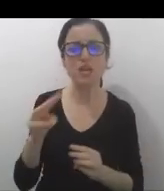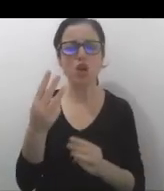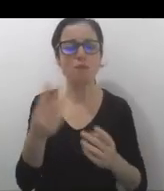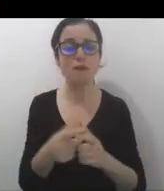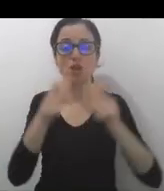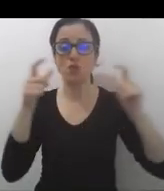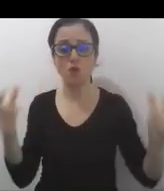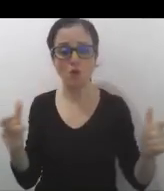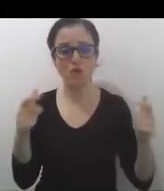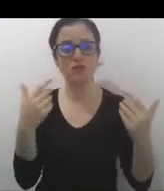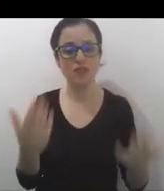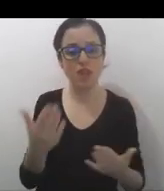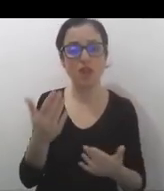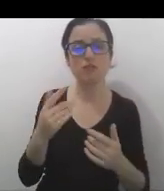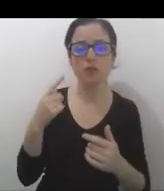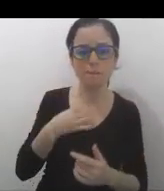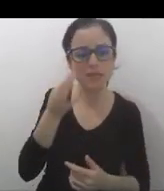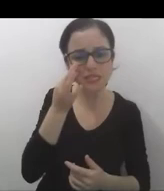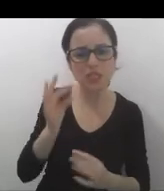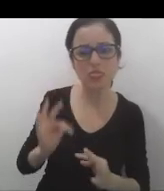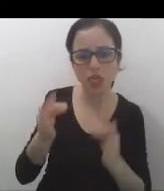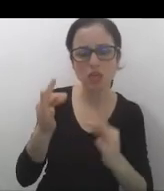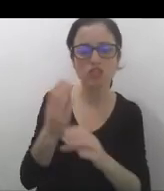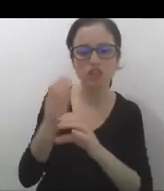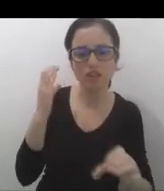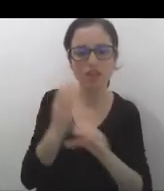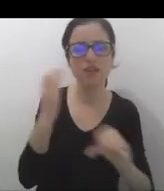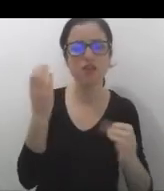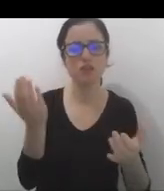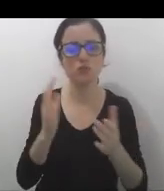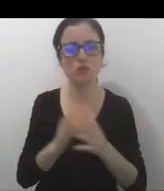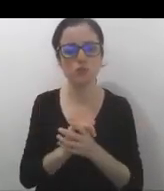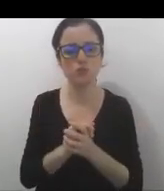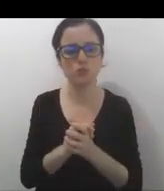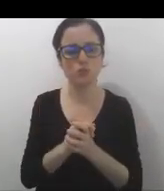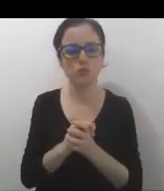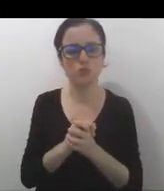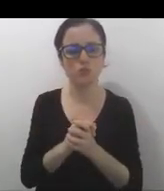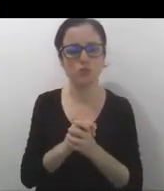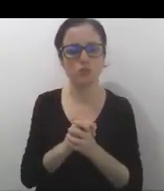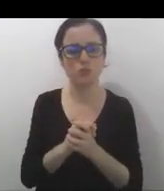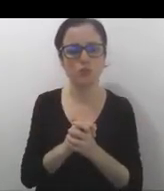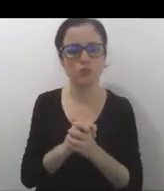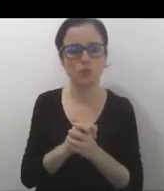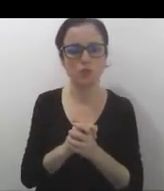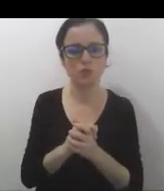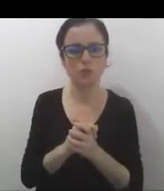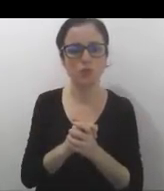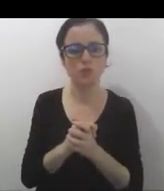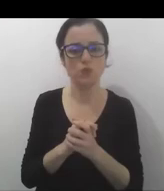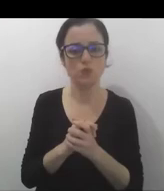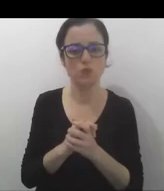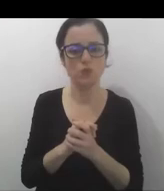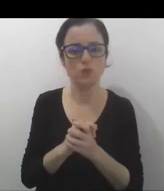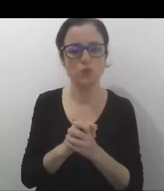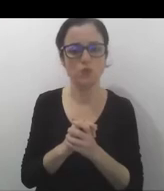da tecnologia, da engenharia e, consequentemente, do design, muito pequena relativamente